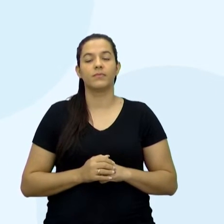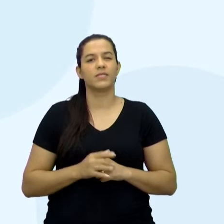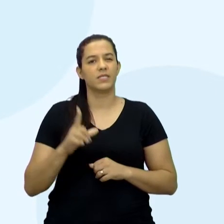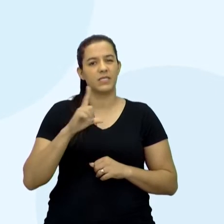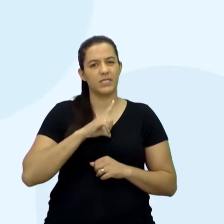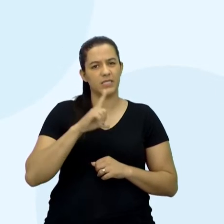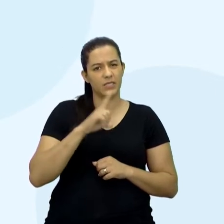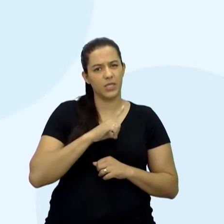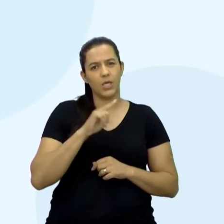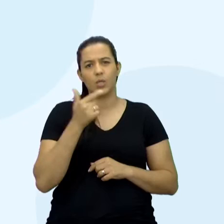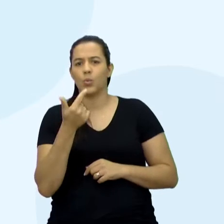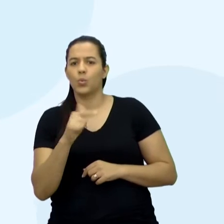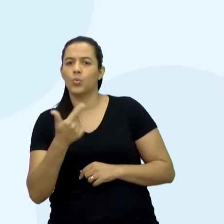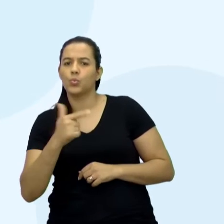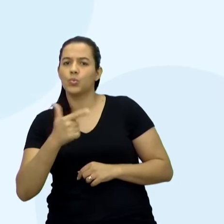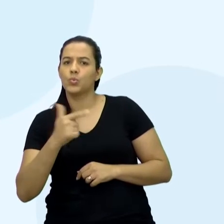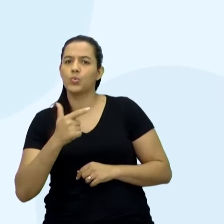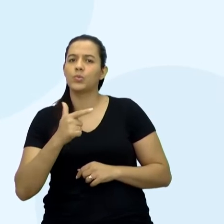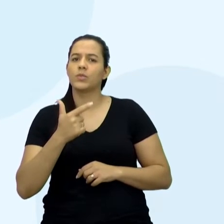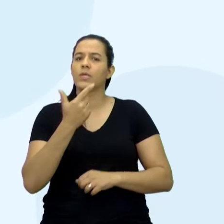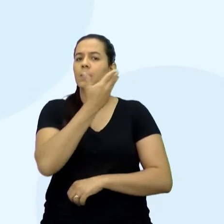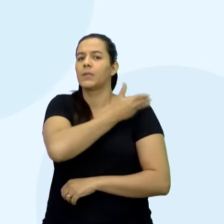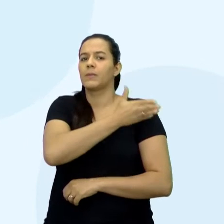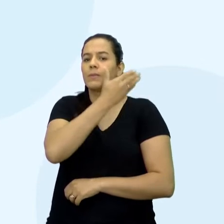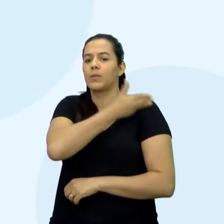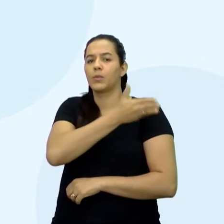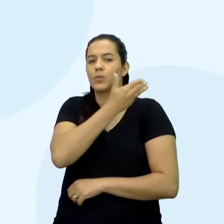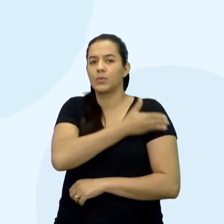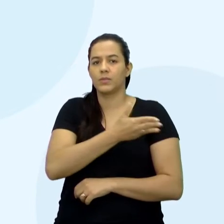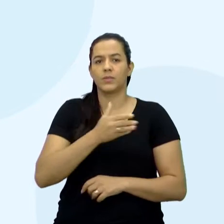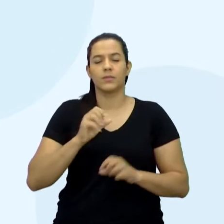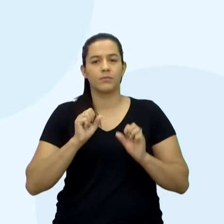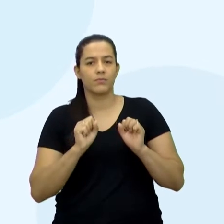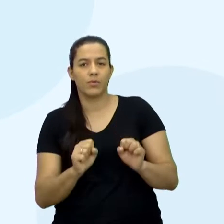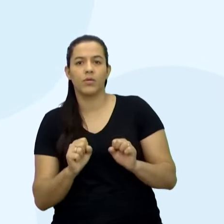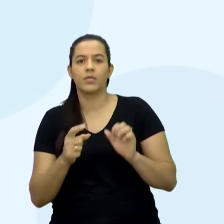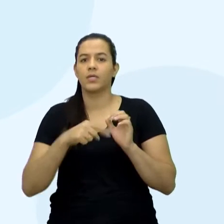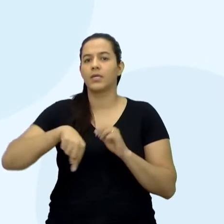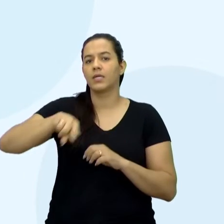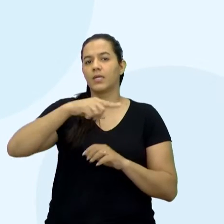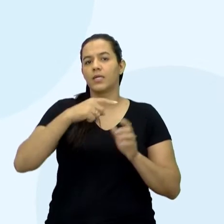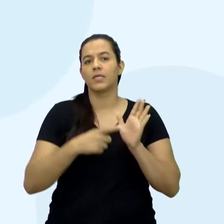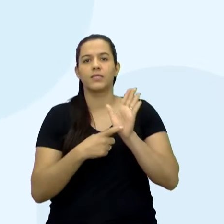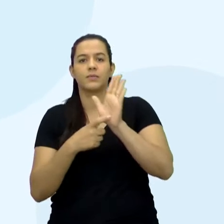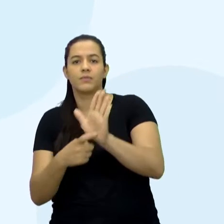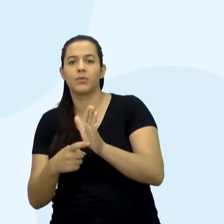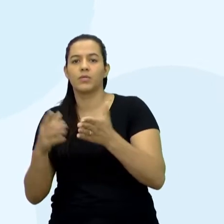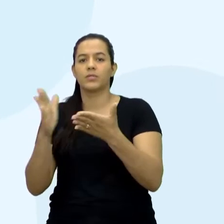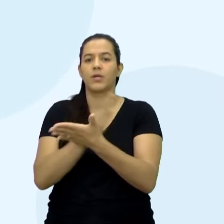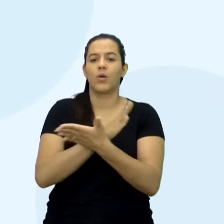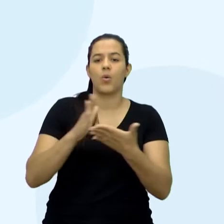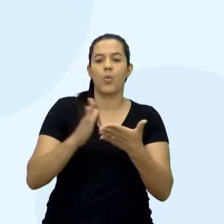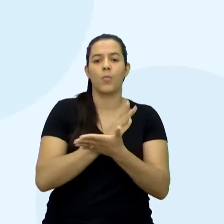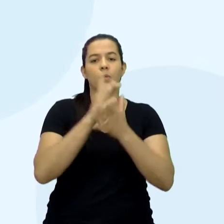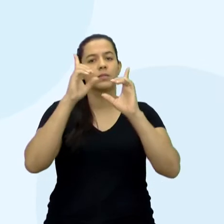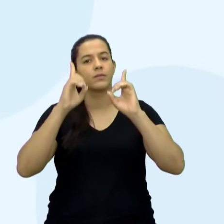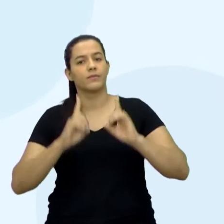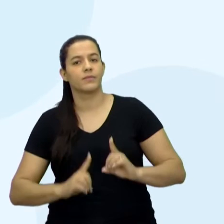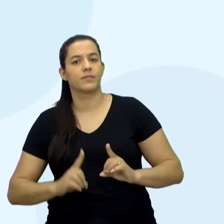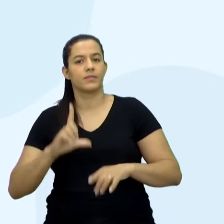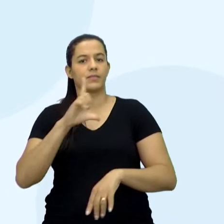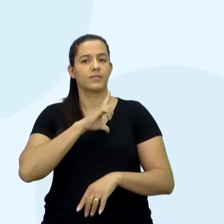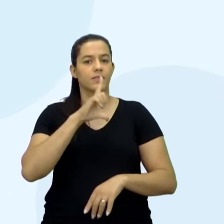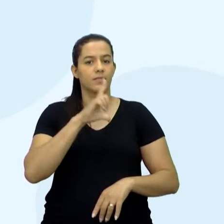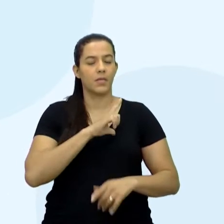tem essa abordagem de preconceito aí, eles mostram essas deficiências de uma